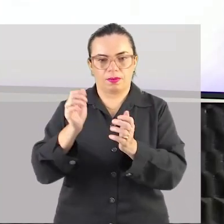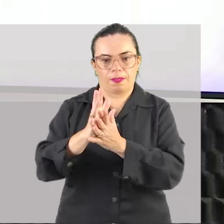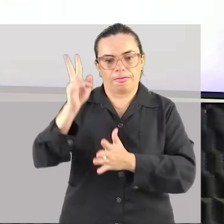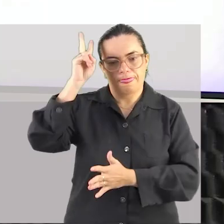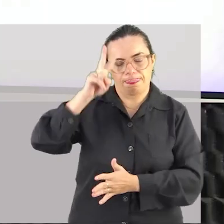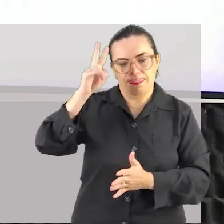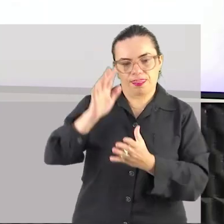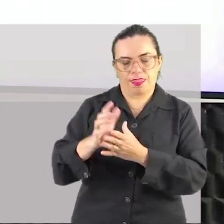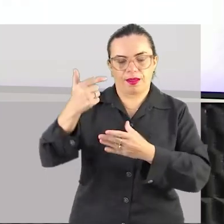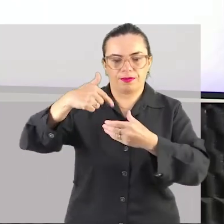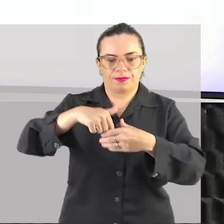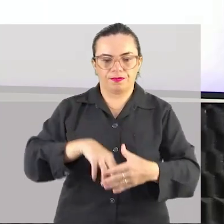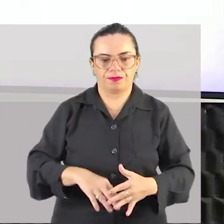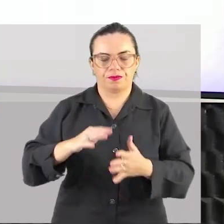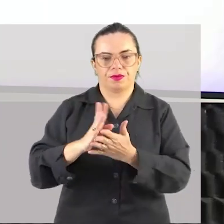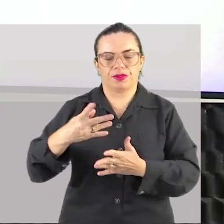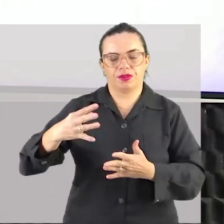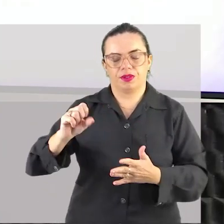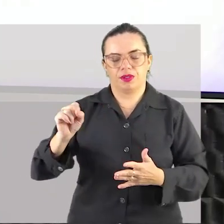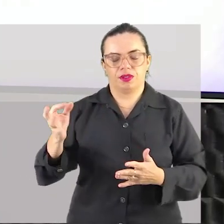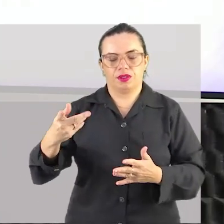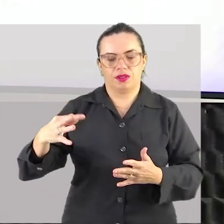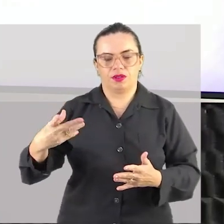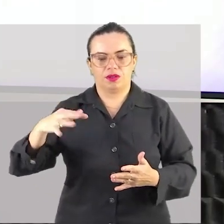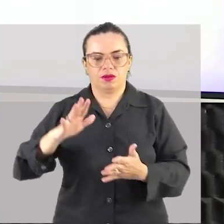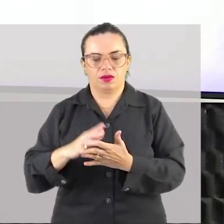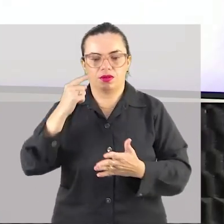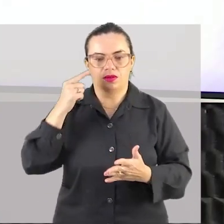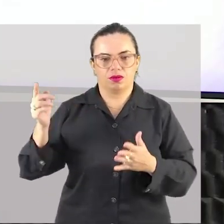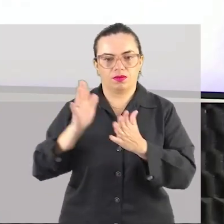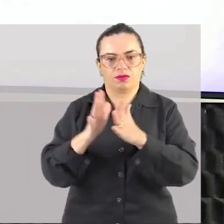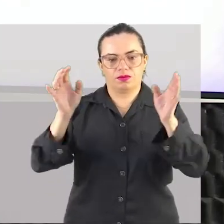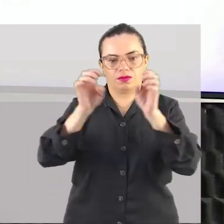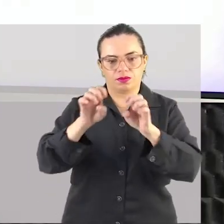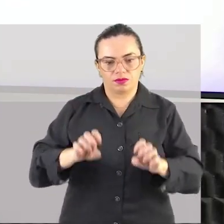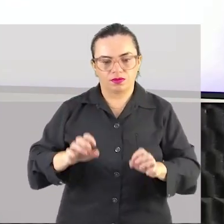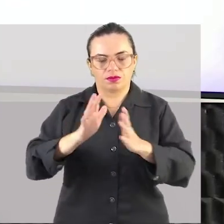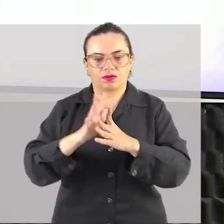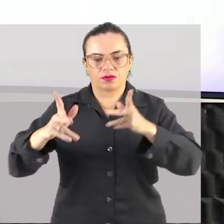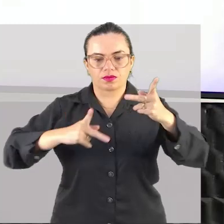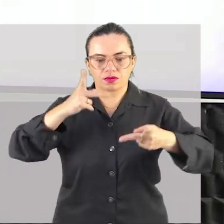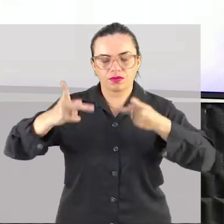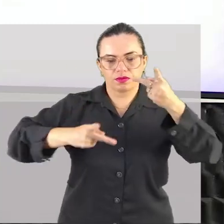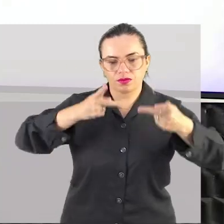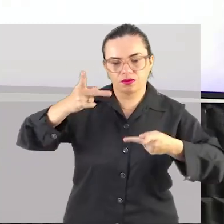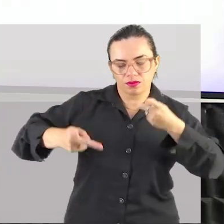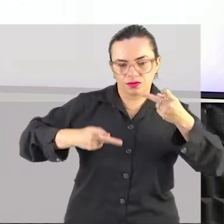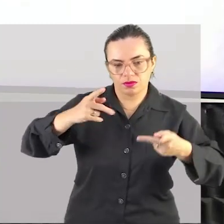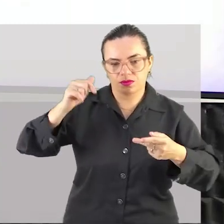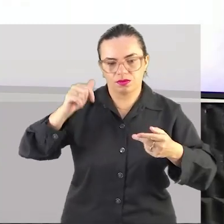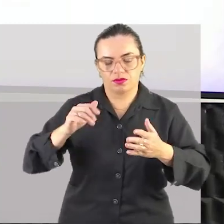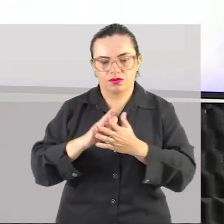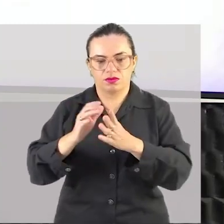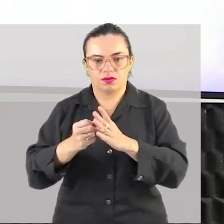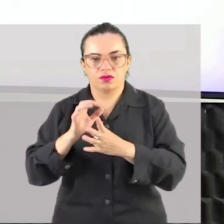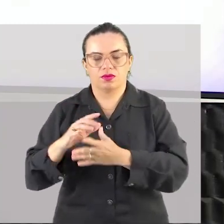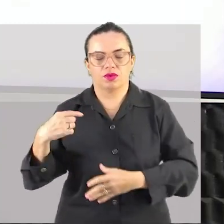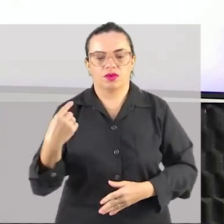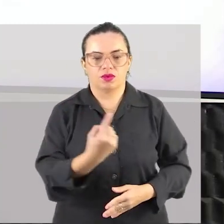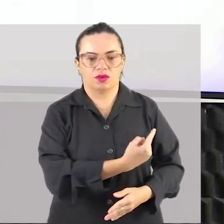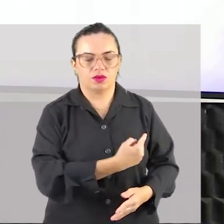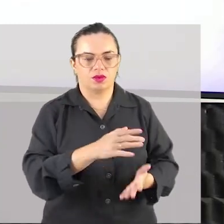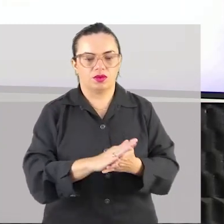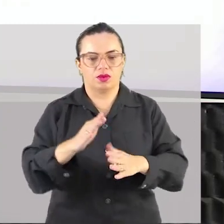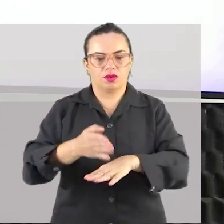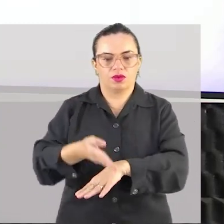tem que lembrar? Que aqui é a estrutura geológica. Quando eu falo dessa estrutura geológica, que é a fundação do nosso